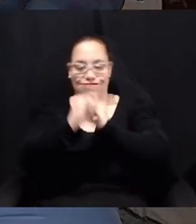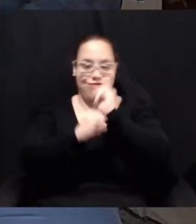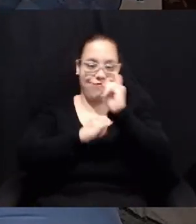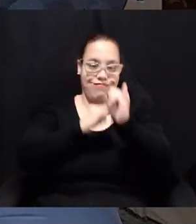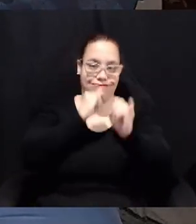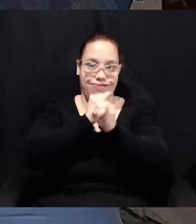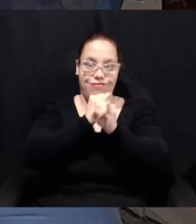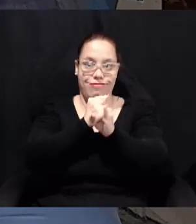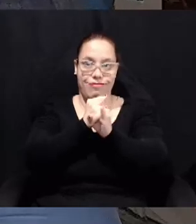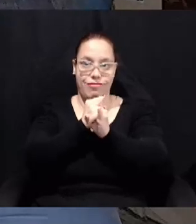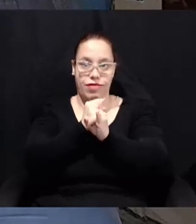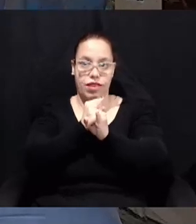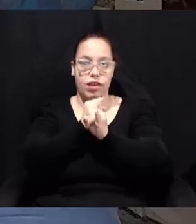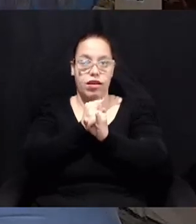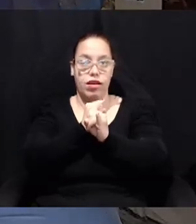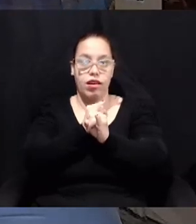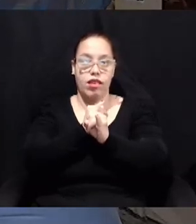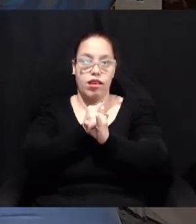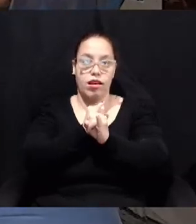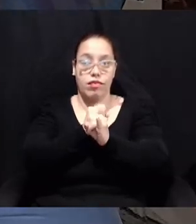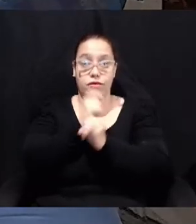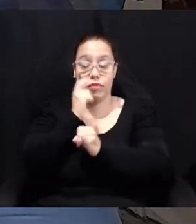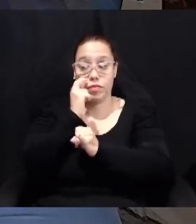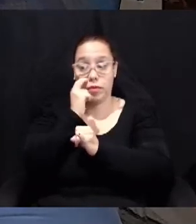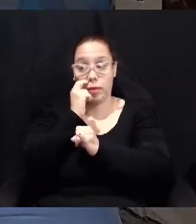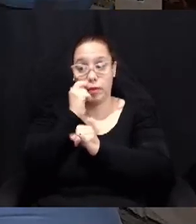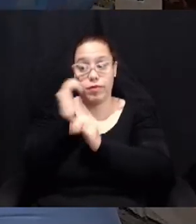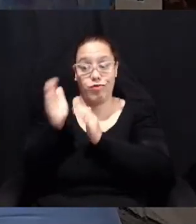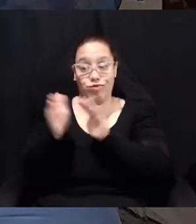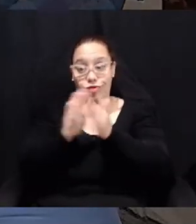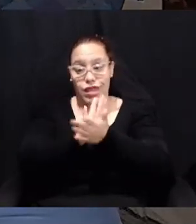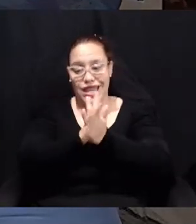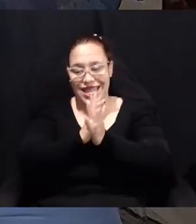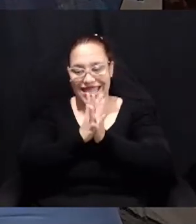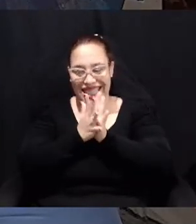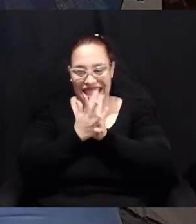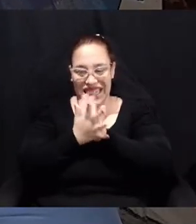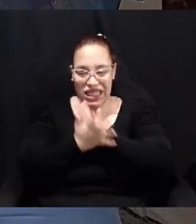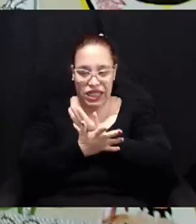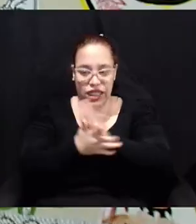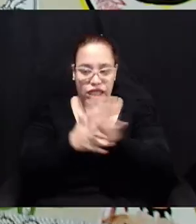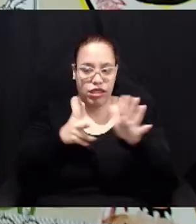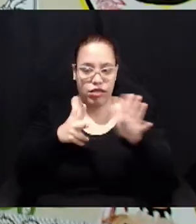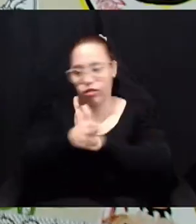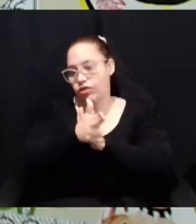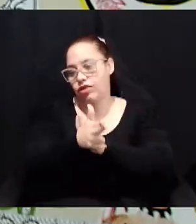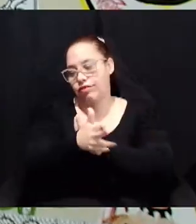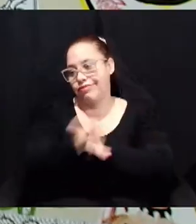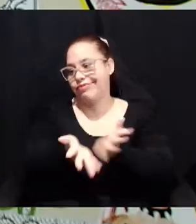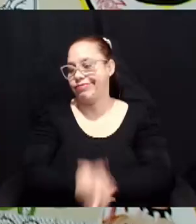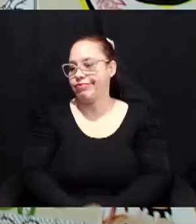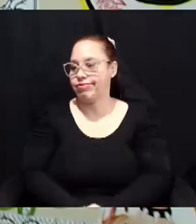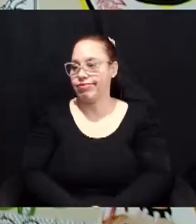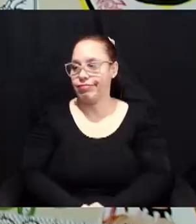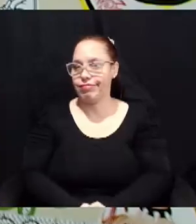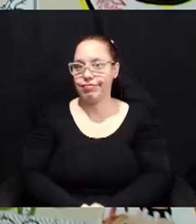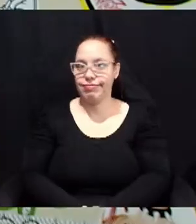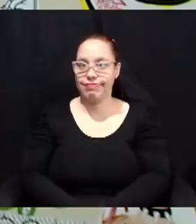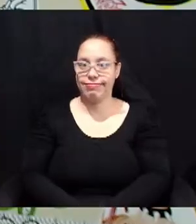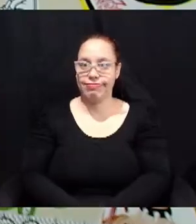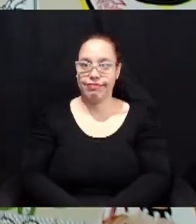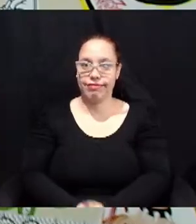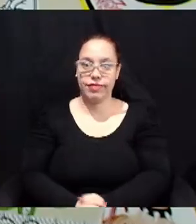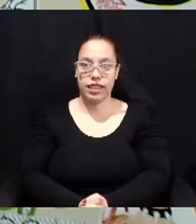aliadas a esse processo de extermínio, elas vão cortar o alcance. Então a gente realmente está num